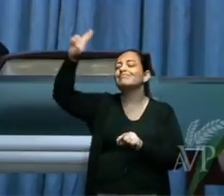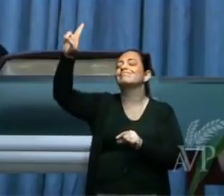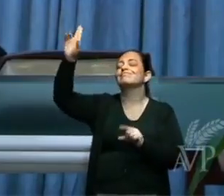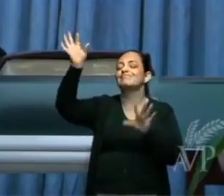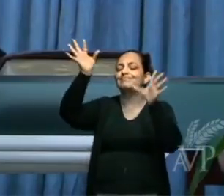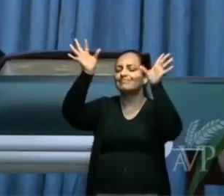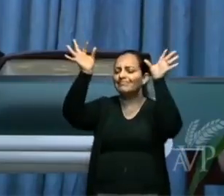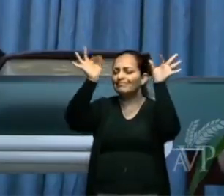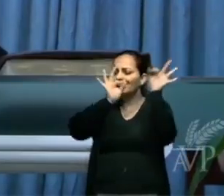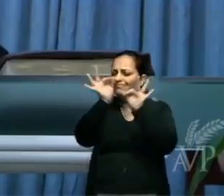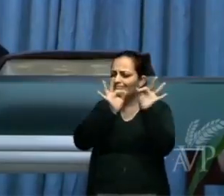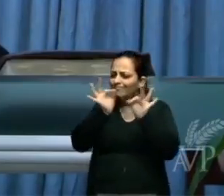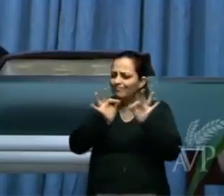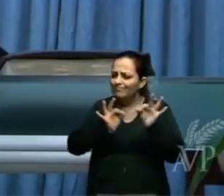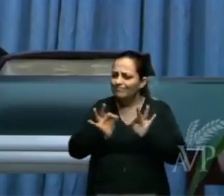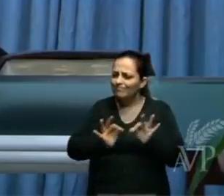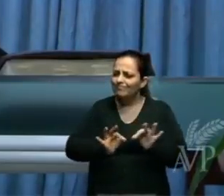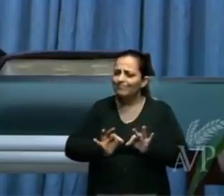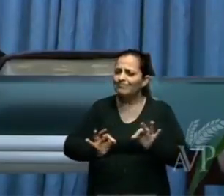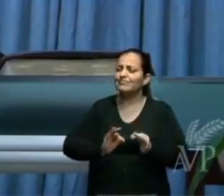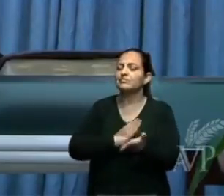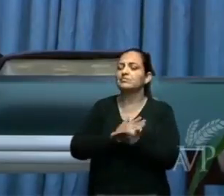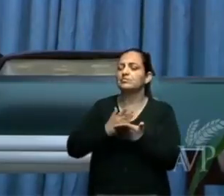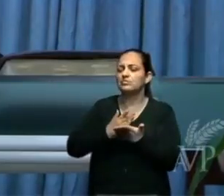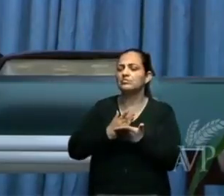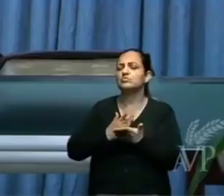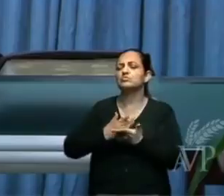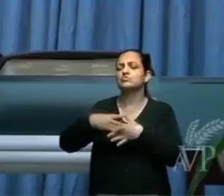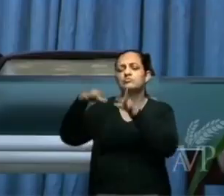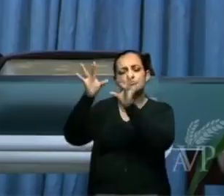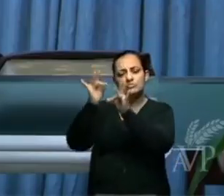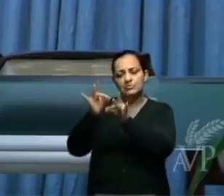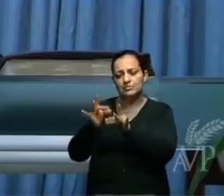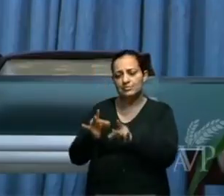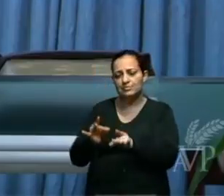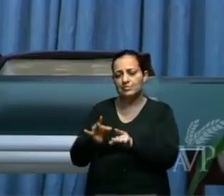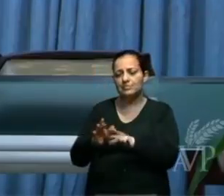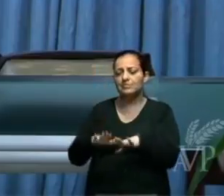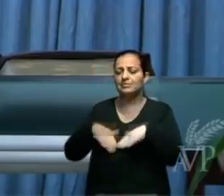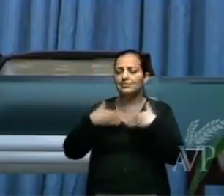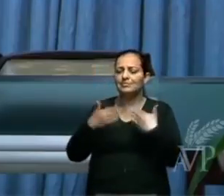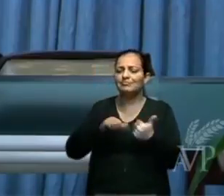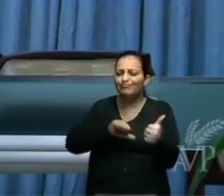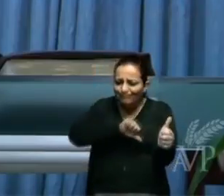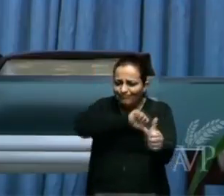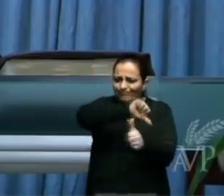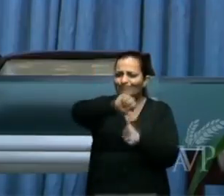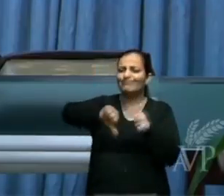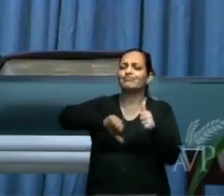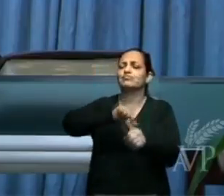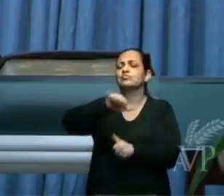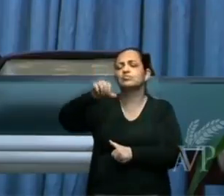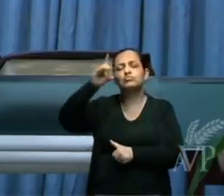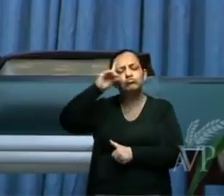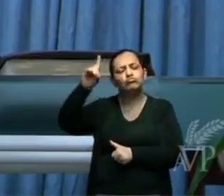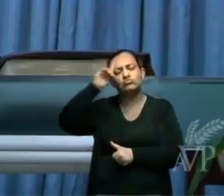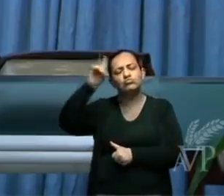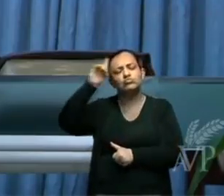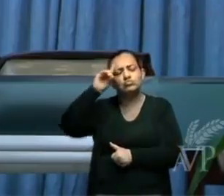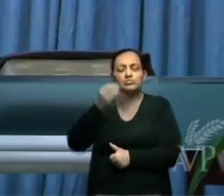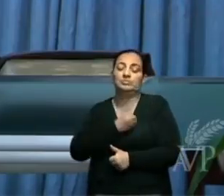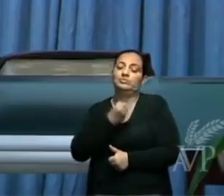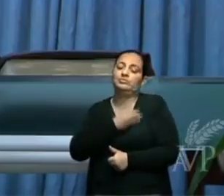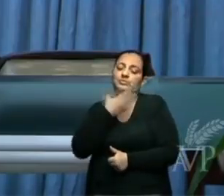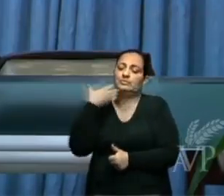aperfeiçoar essa obra que o senhor começou então converta nos a cada dia ti senhor